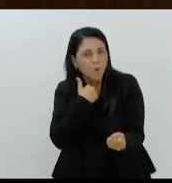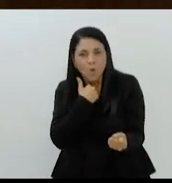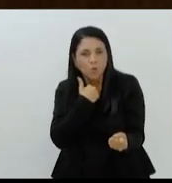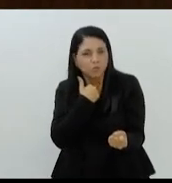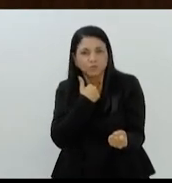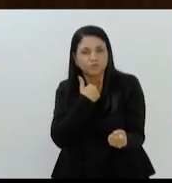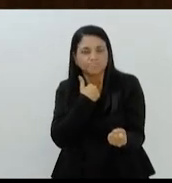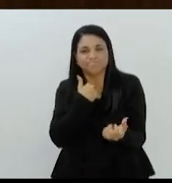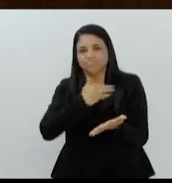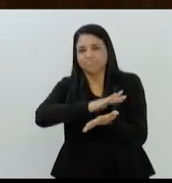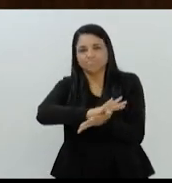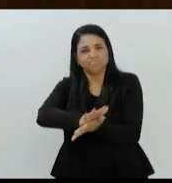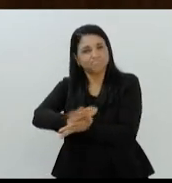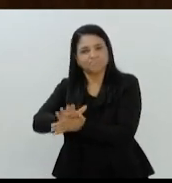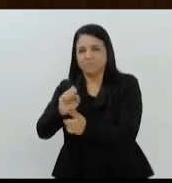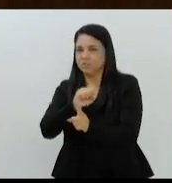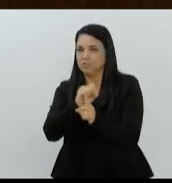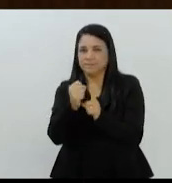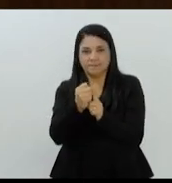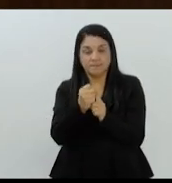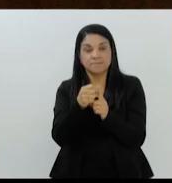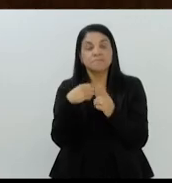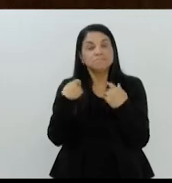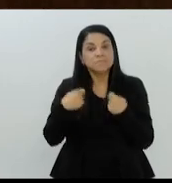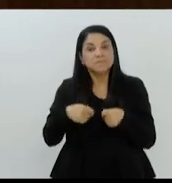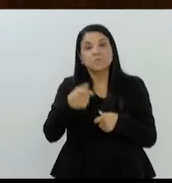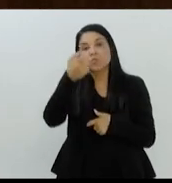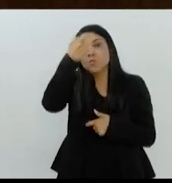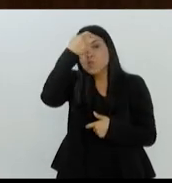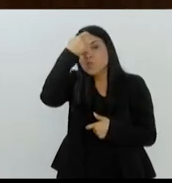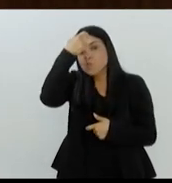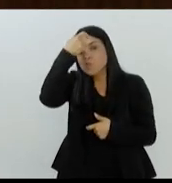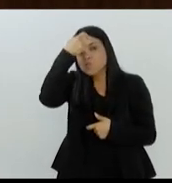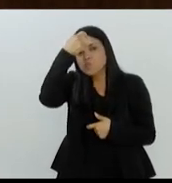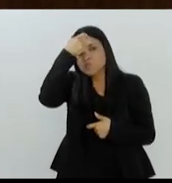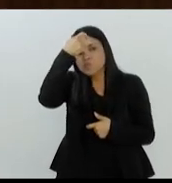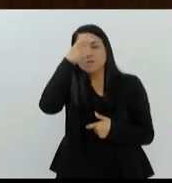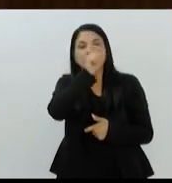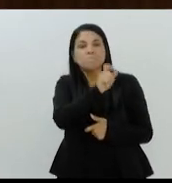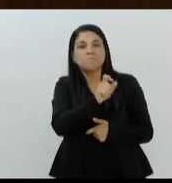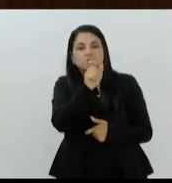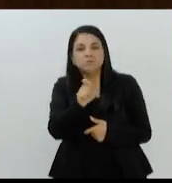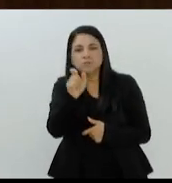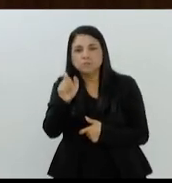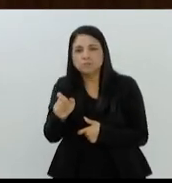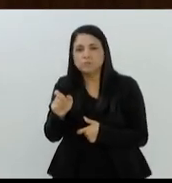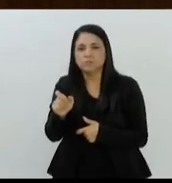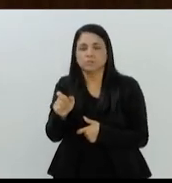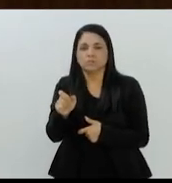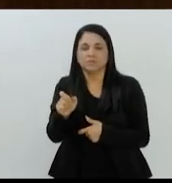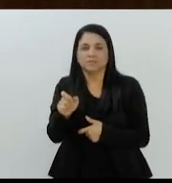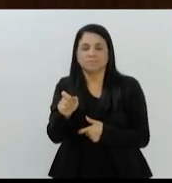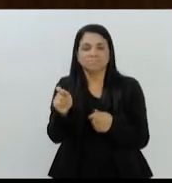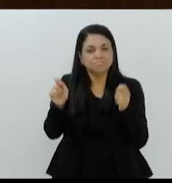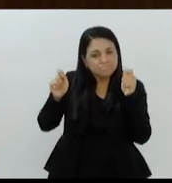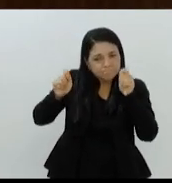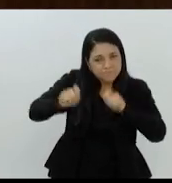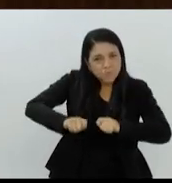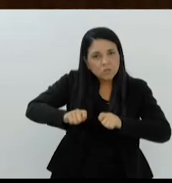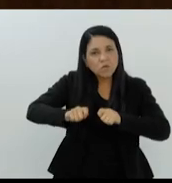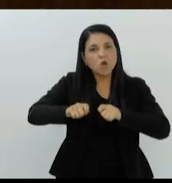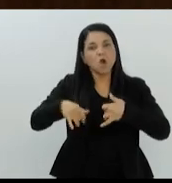da sociedade. O que nós precisamos é de conscientização e que essas pessoas, né, que elas possam